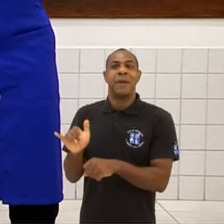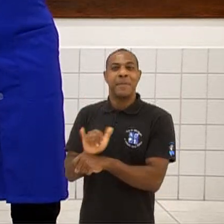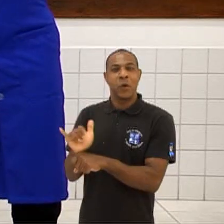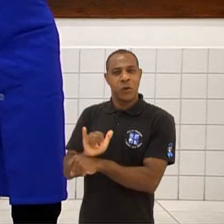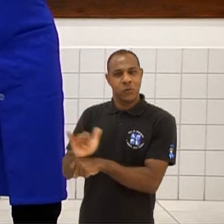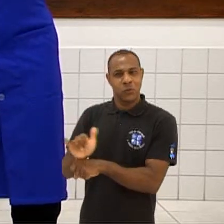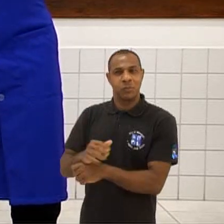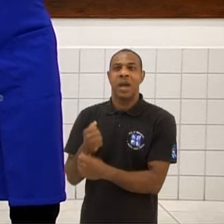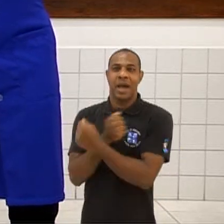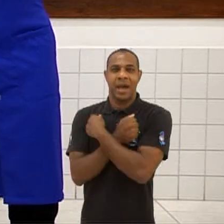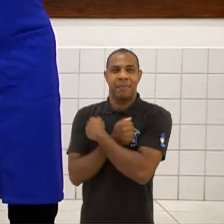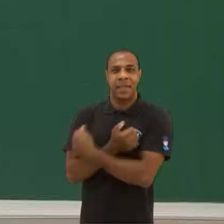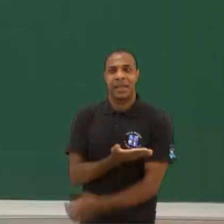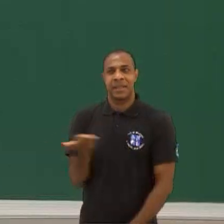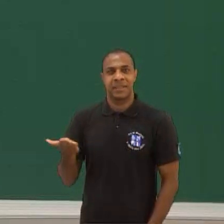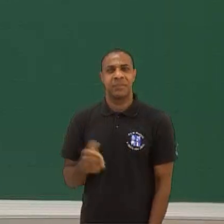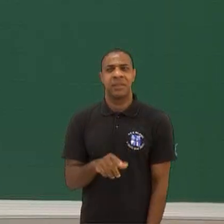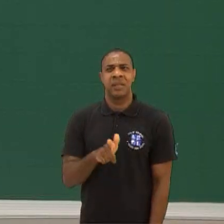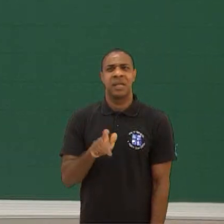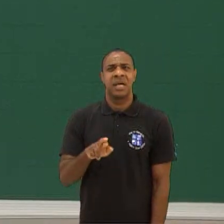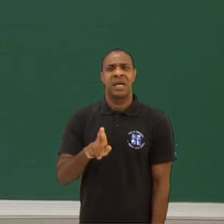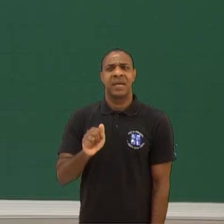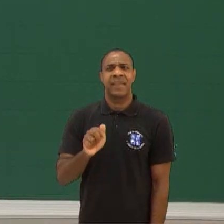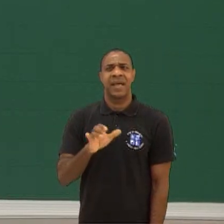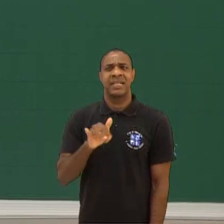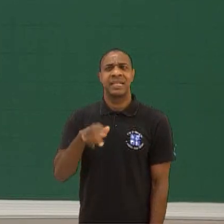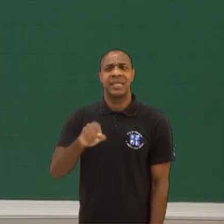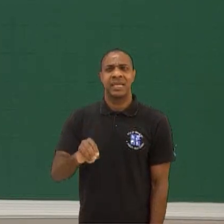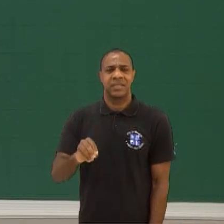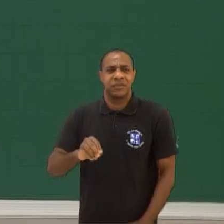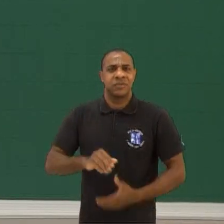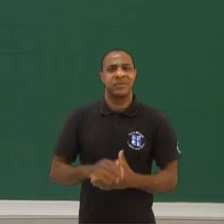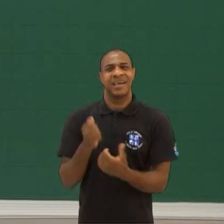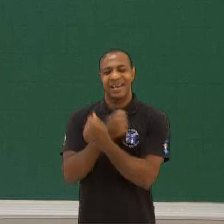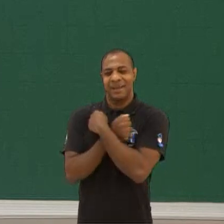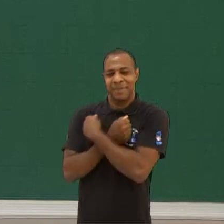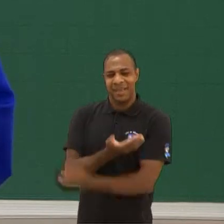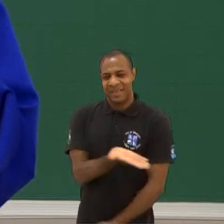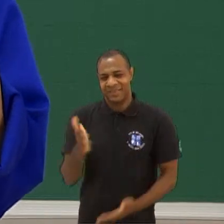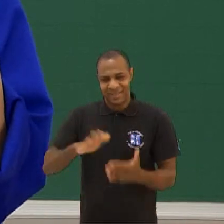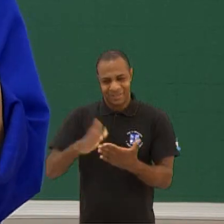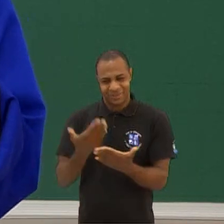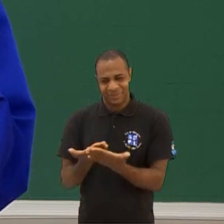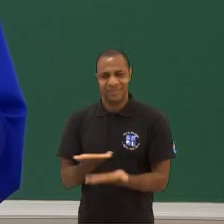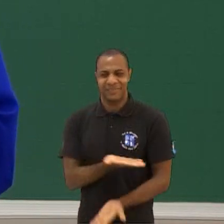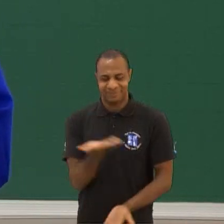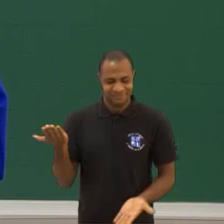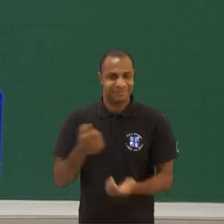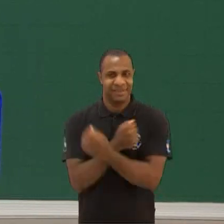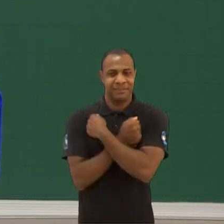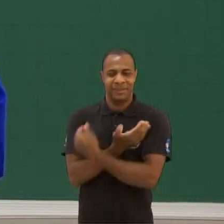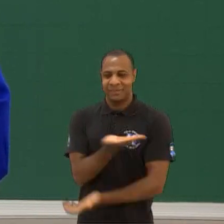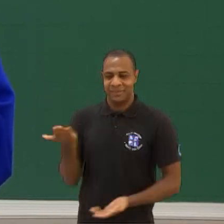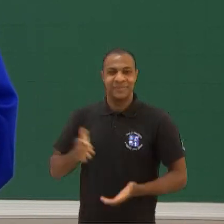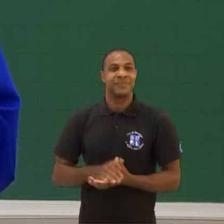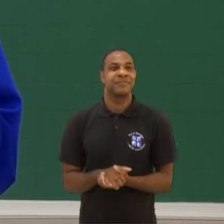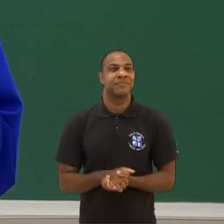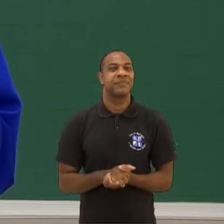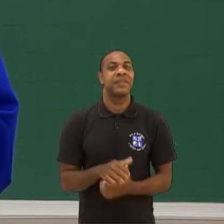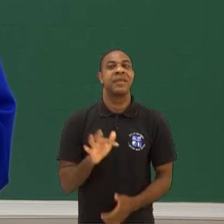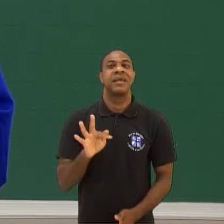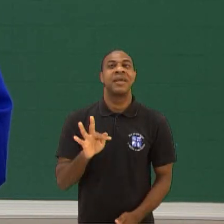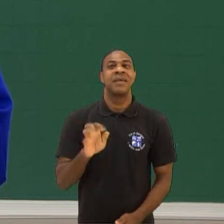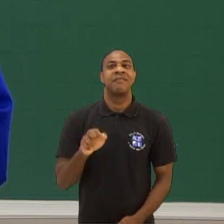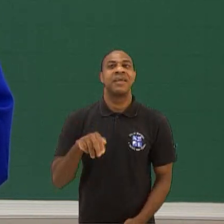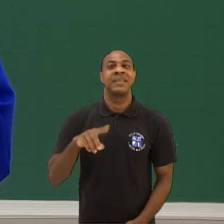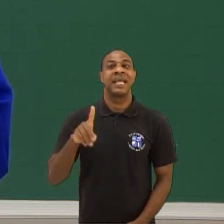Frei Graciano Drosler. Um abraço para o pessoal desse colégio, Frei Graciano Drosler. Fernanda